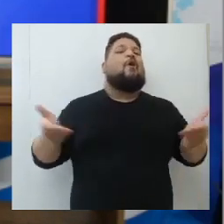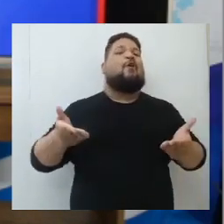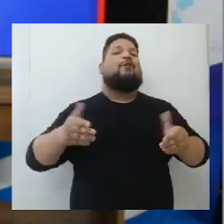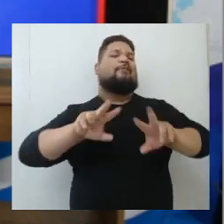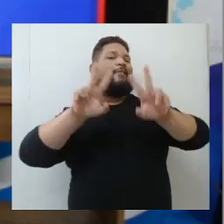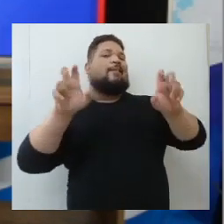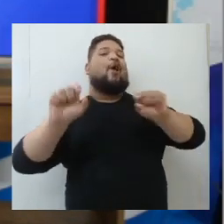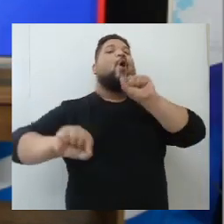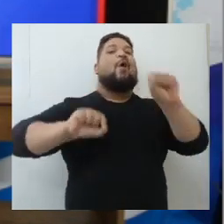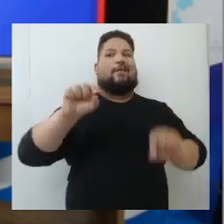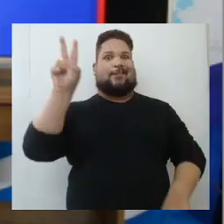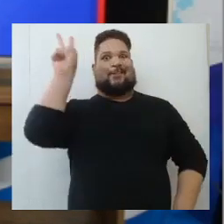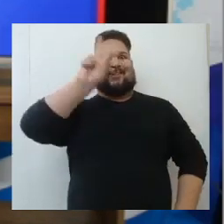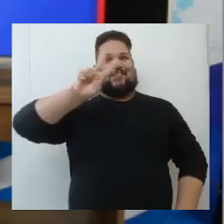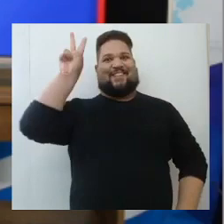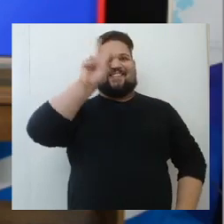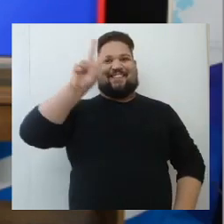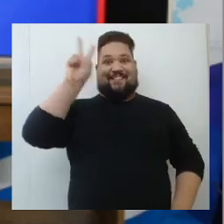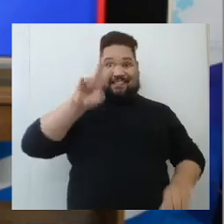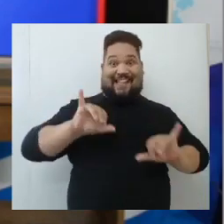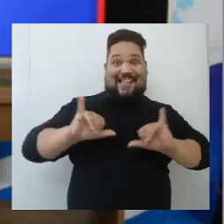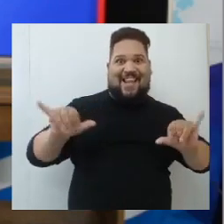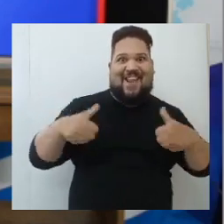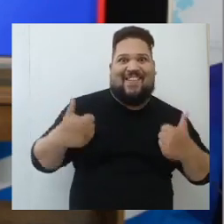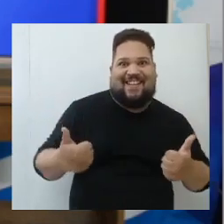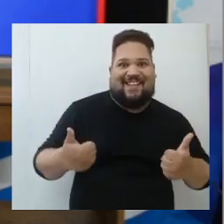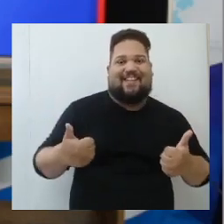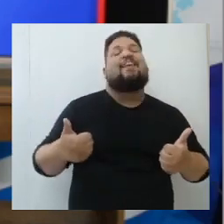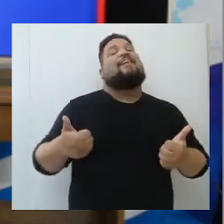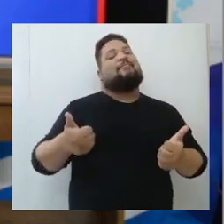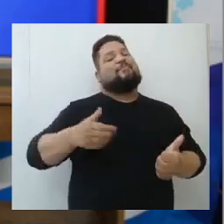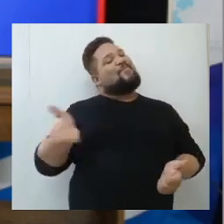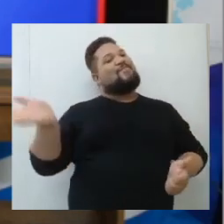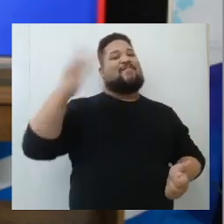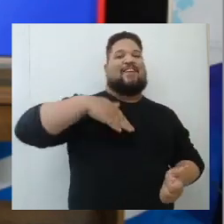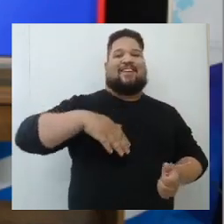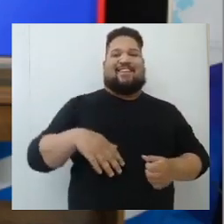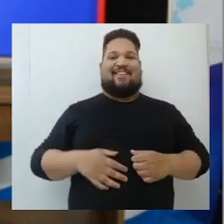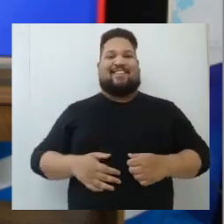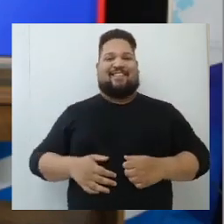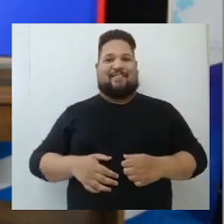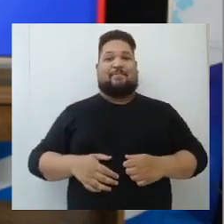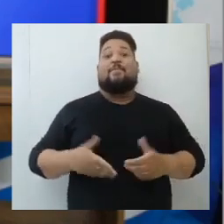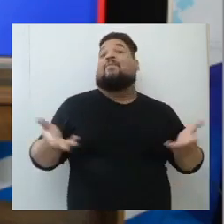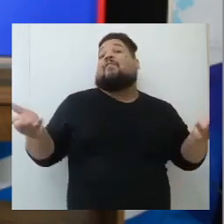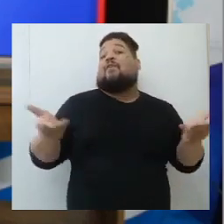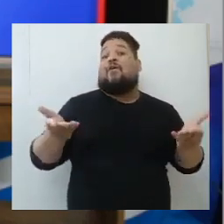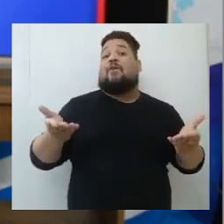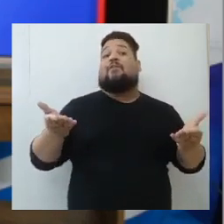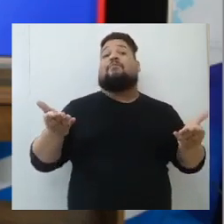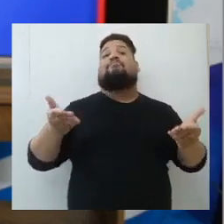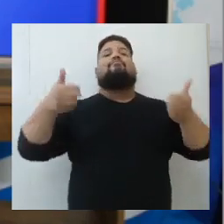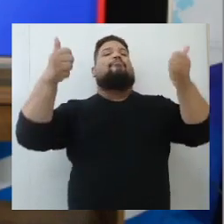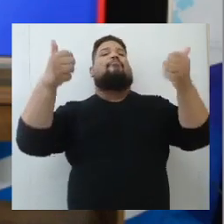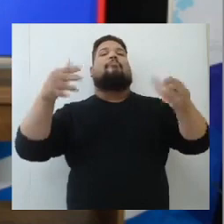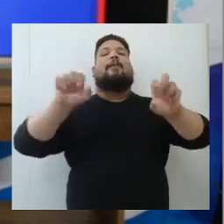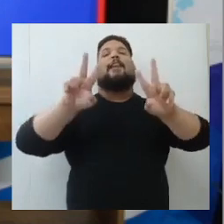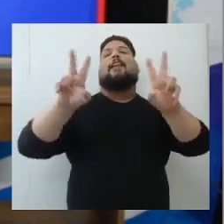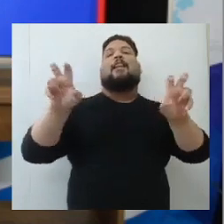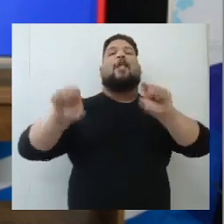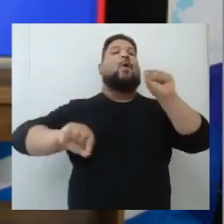é história. Tranquilo? Então, vamos embora. Hoje a gente vai tratar